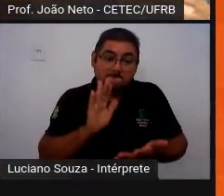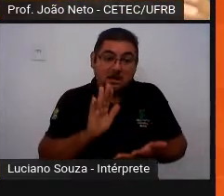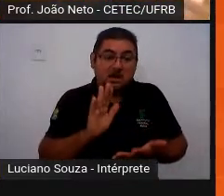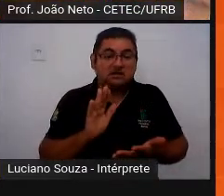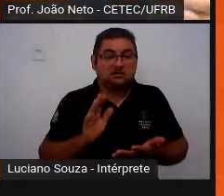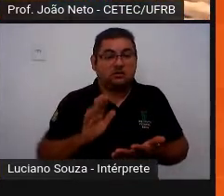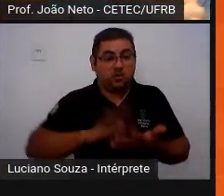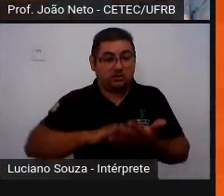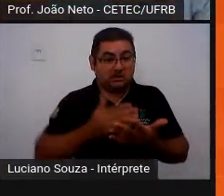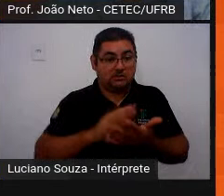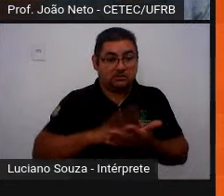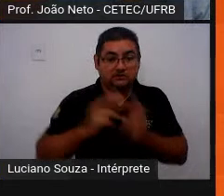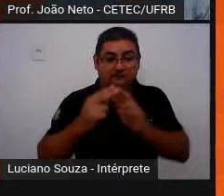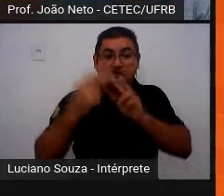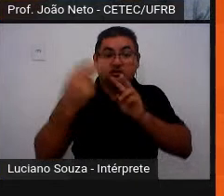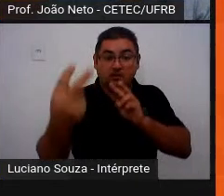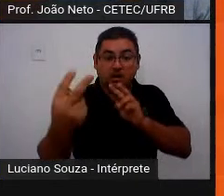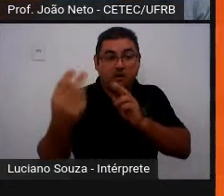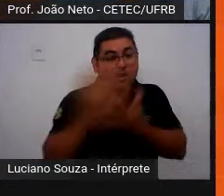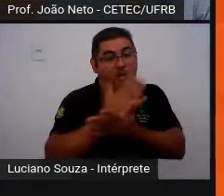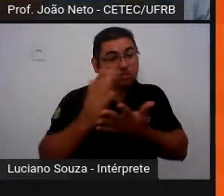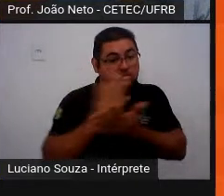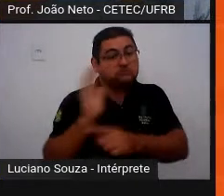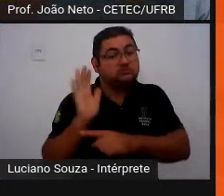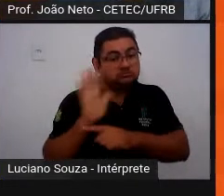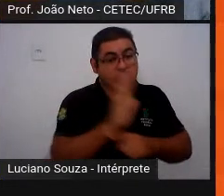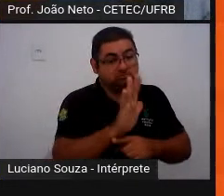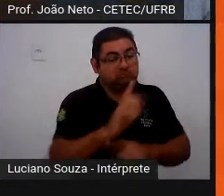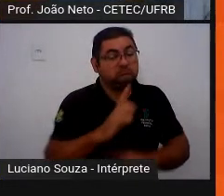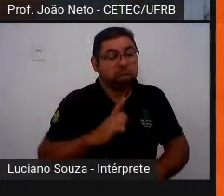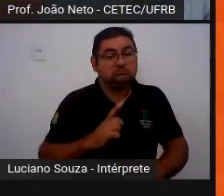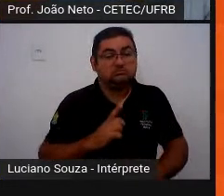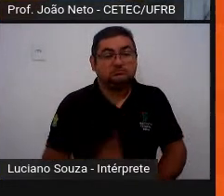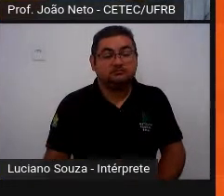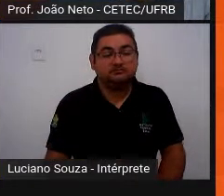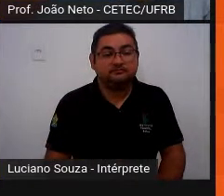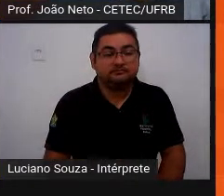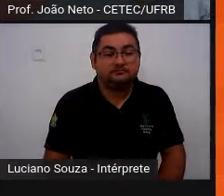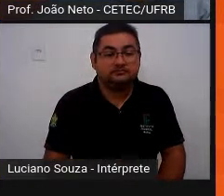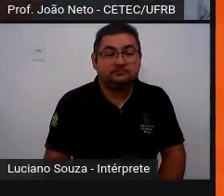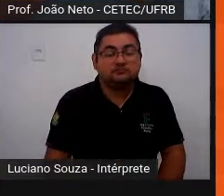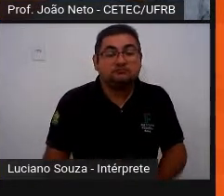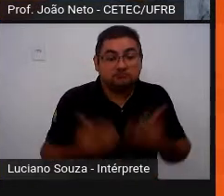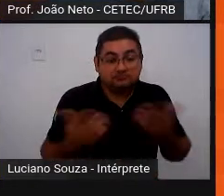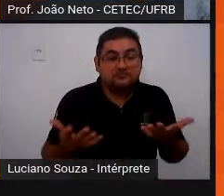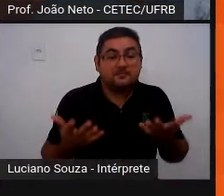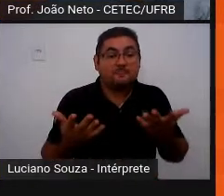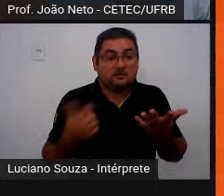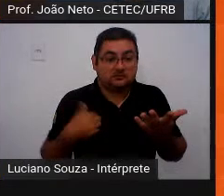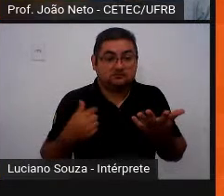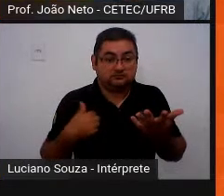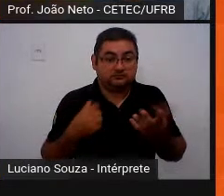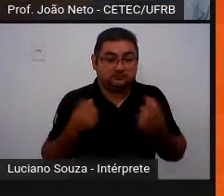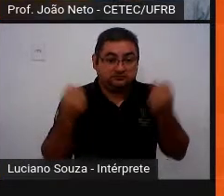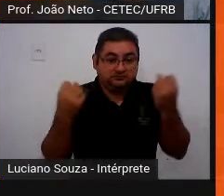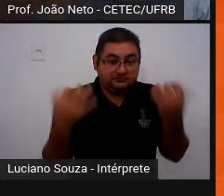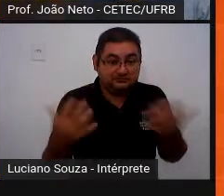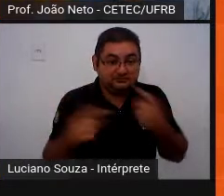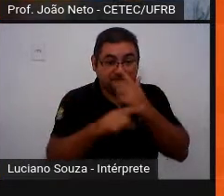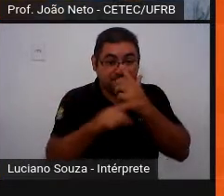o intérprete virtual pode colaborar pois bem a eu como eu falei também para